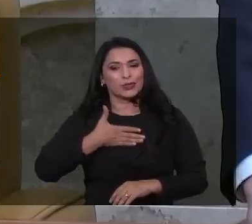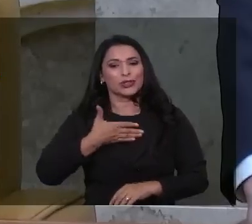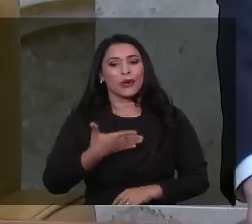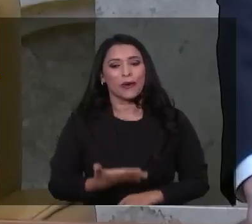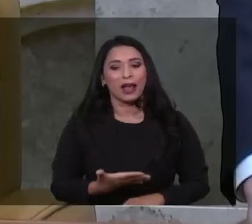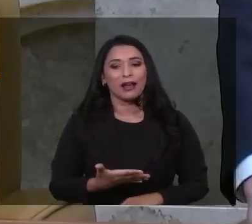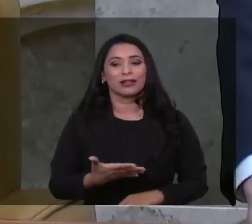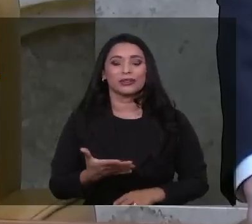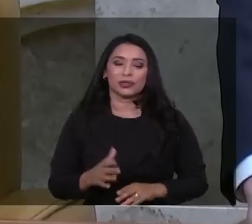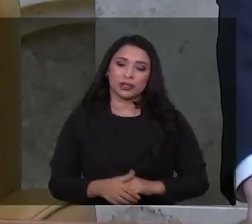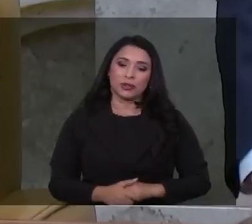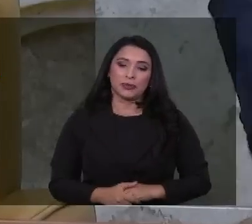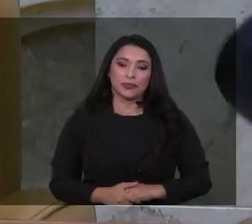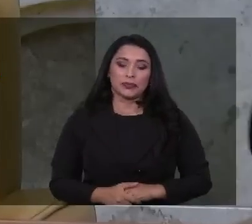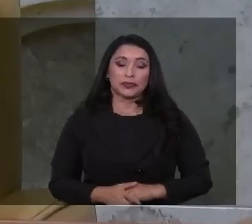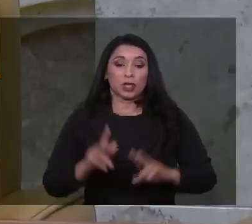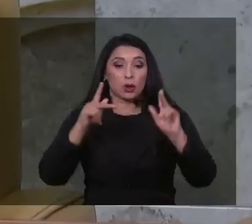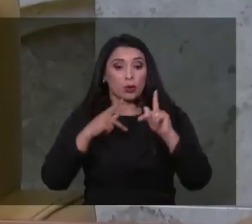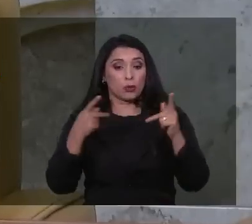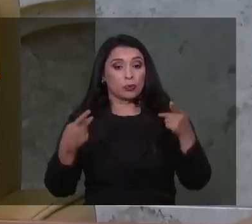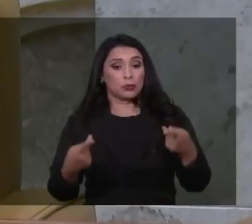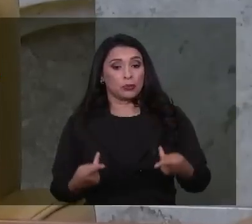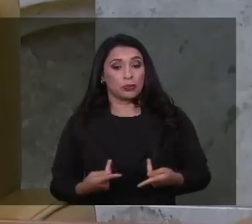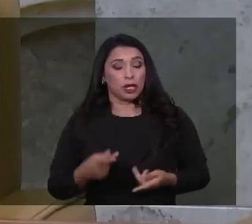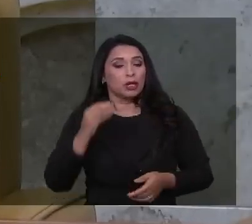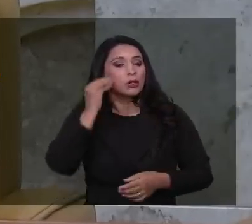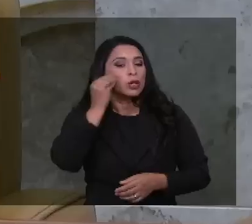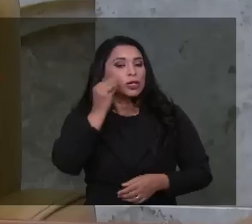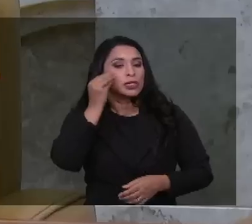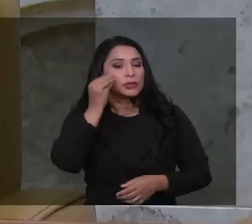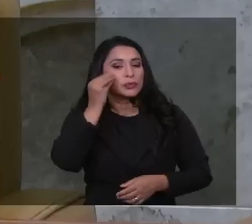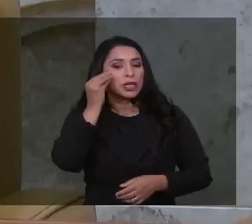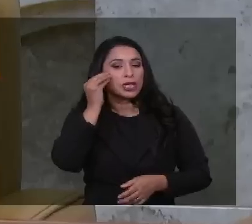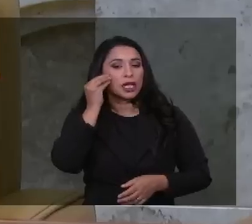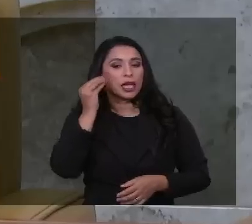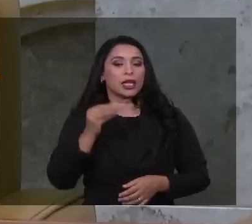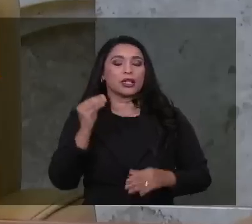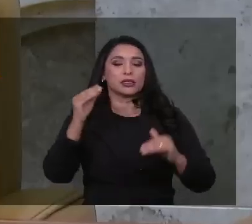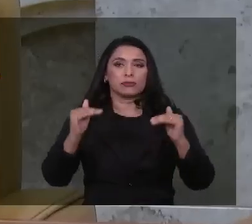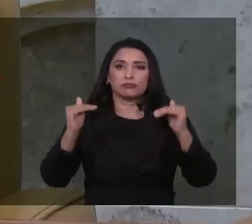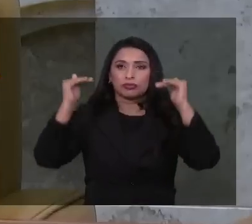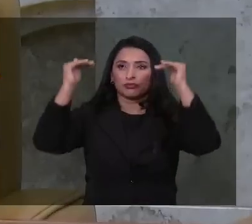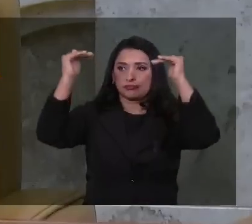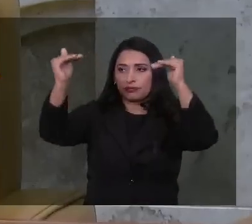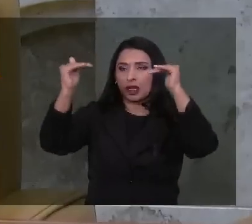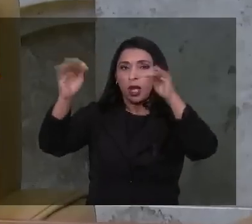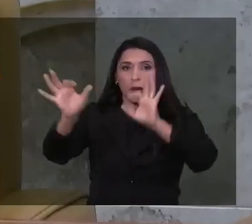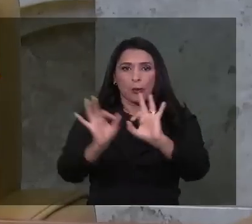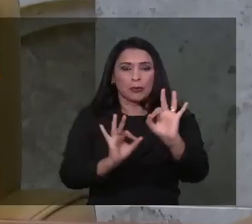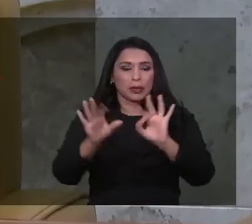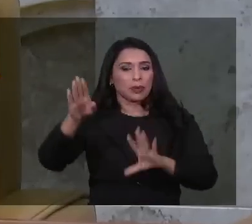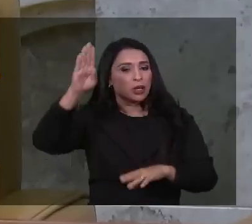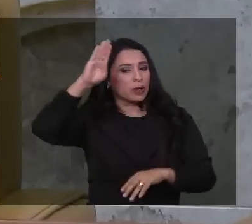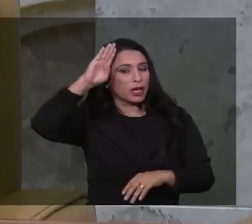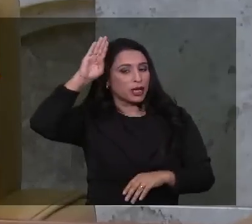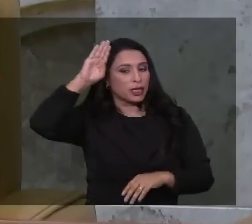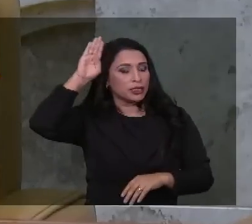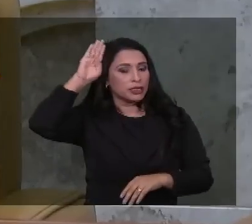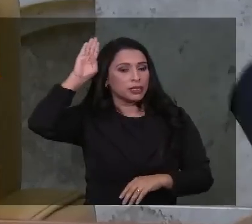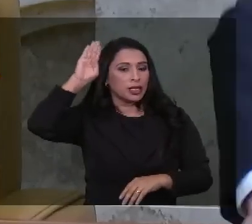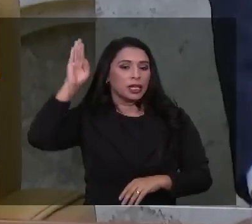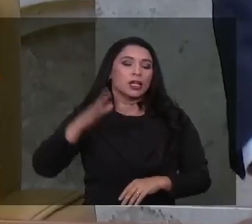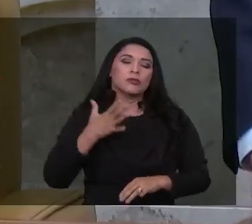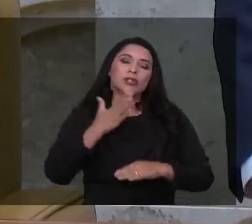dada sua vocação humanista, sua experiência nas altas cortes, seu preparo acadêmico e sua firme e